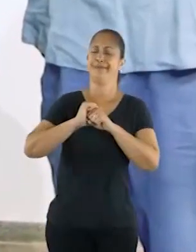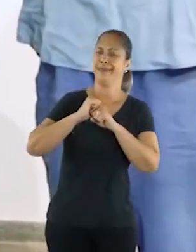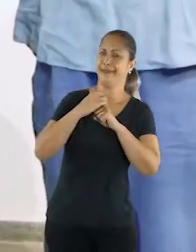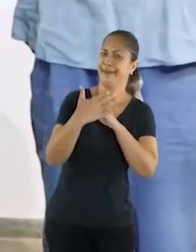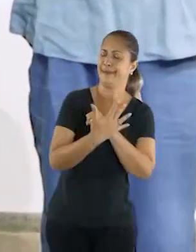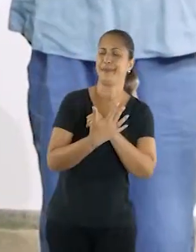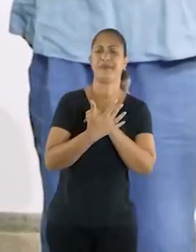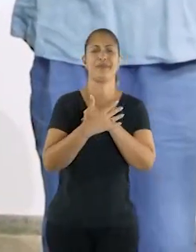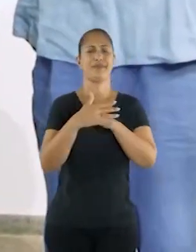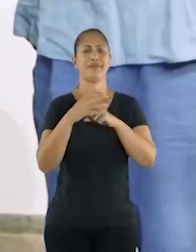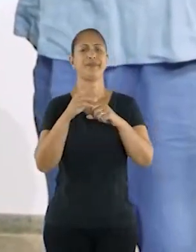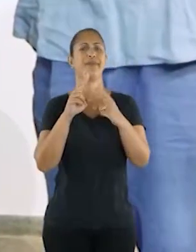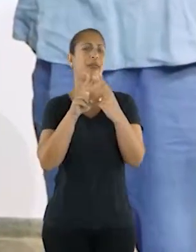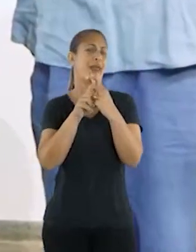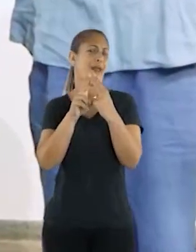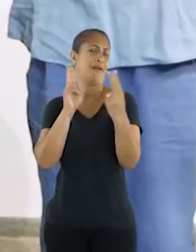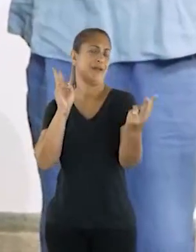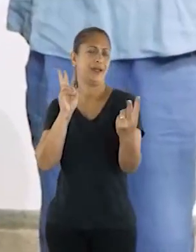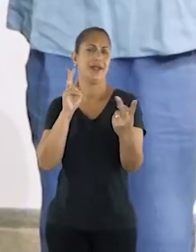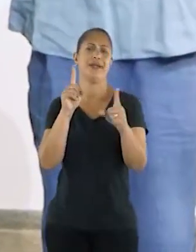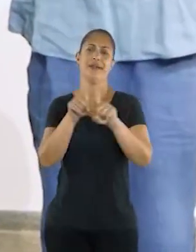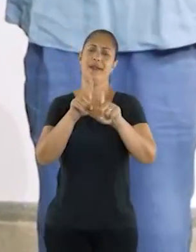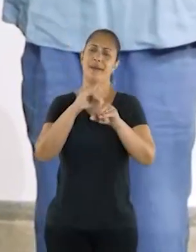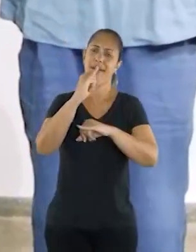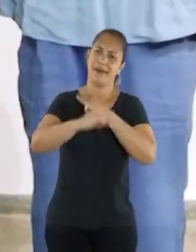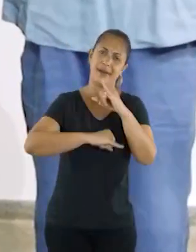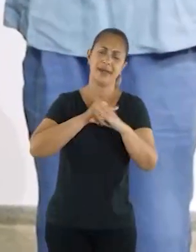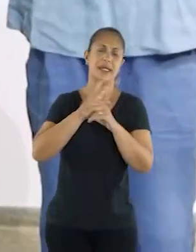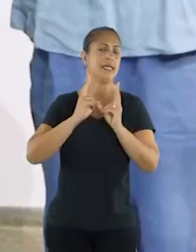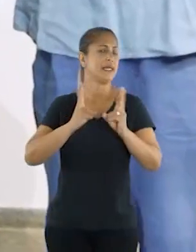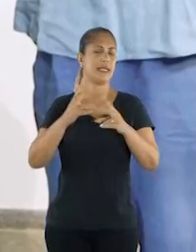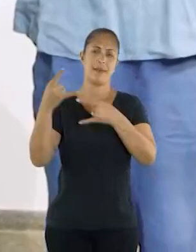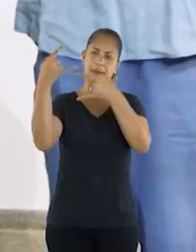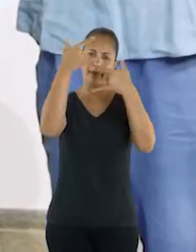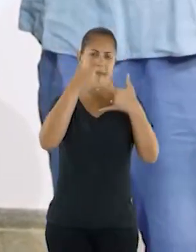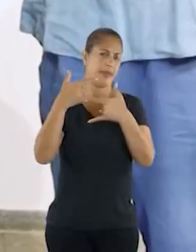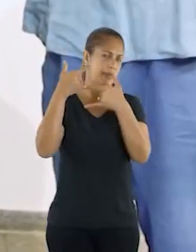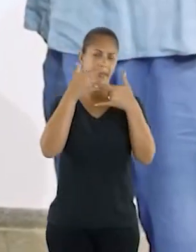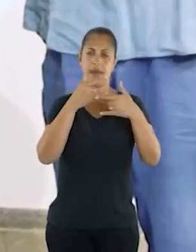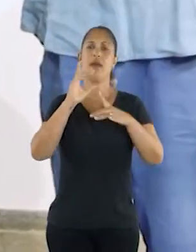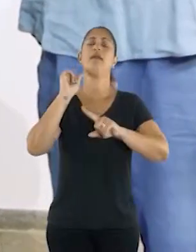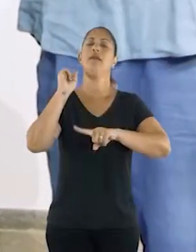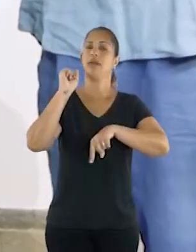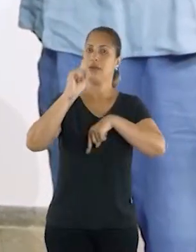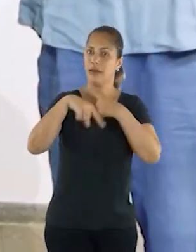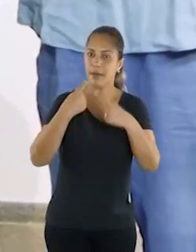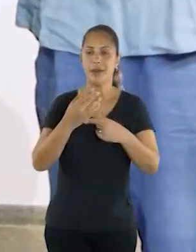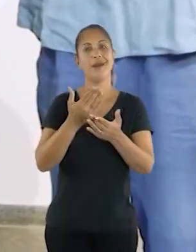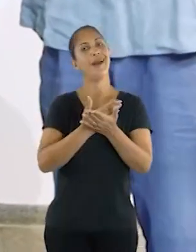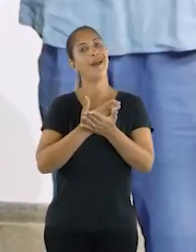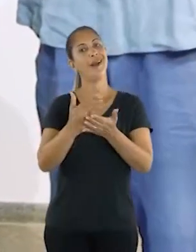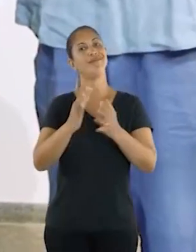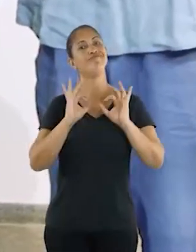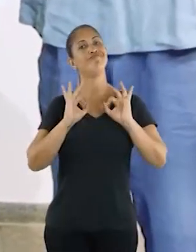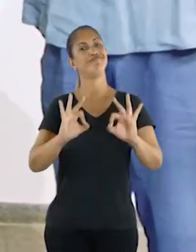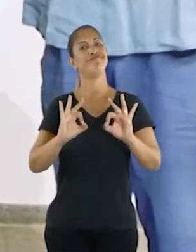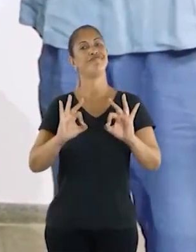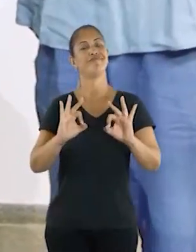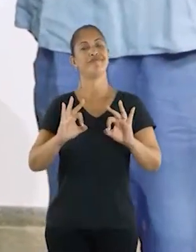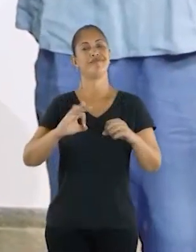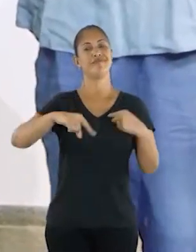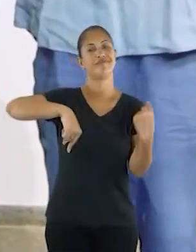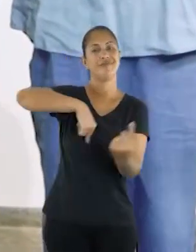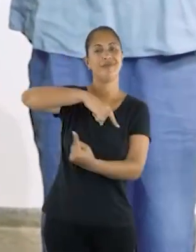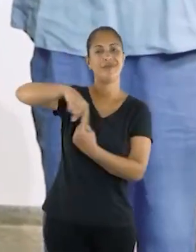pandemia, conversa online, 6 conversas online. Depois, a gente está com as obras todas